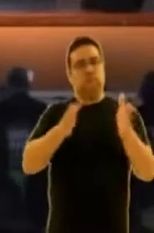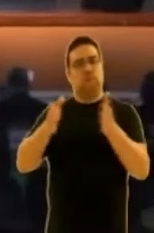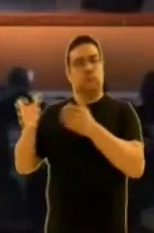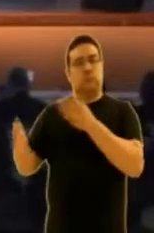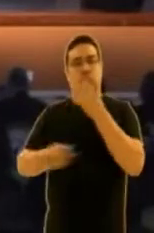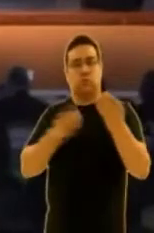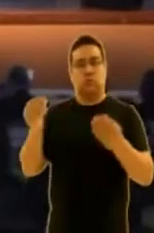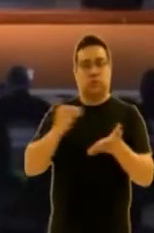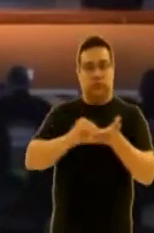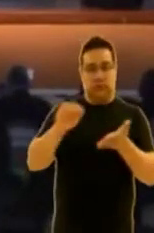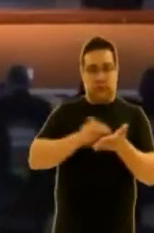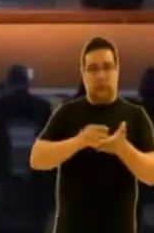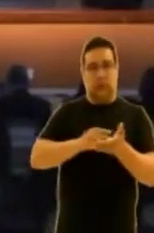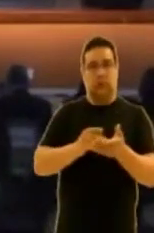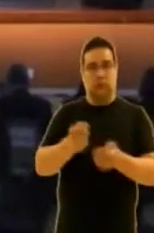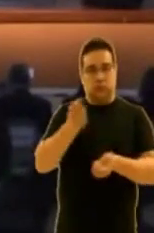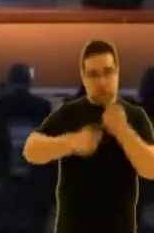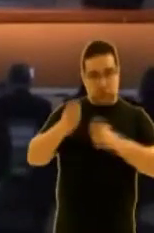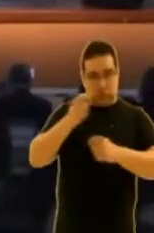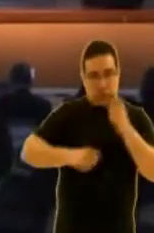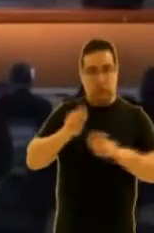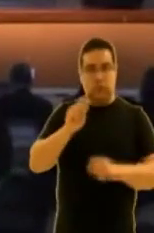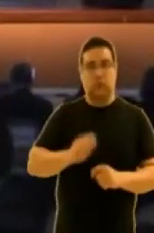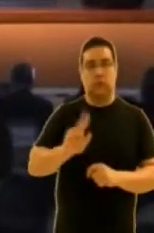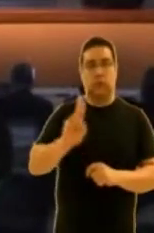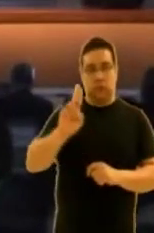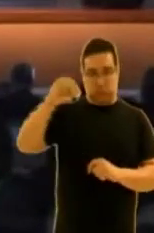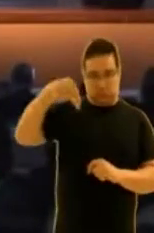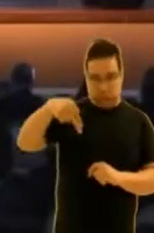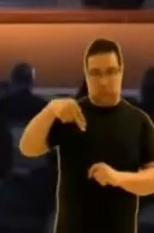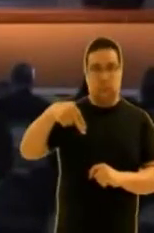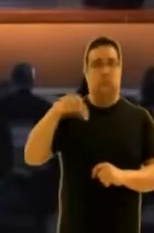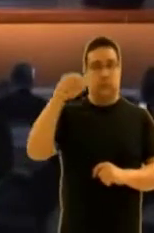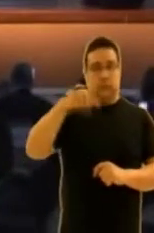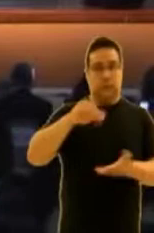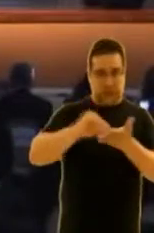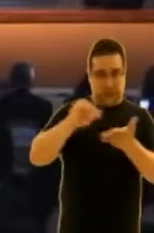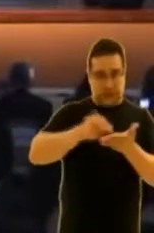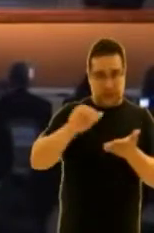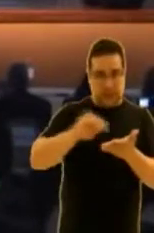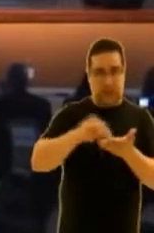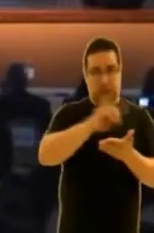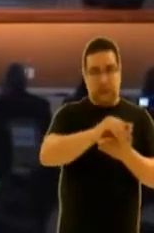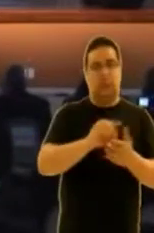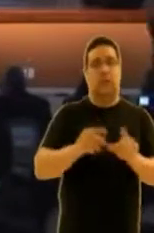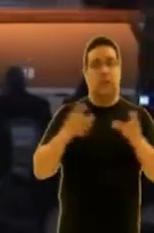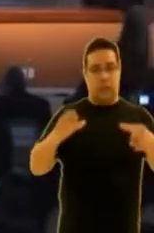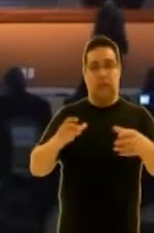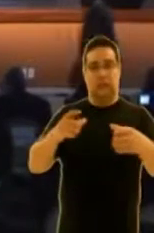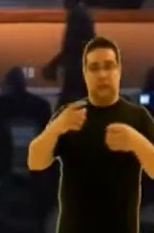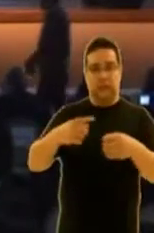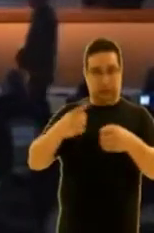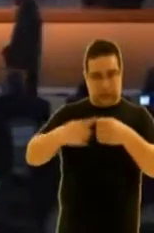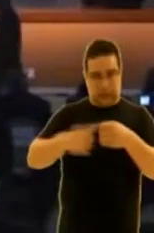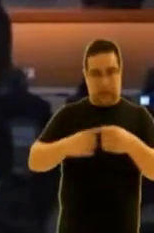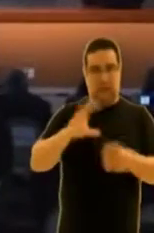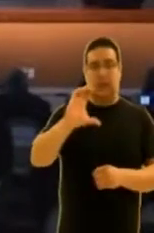da Undime, professor Luiz Walter de Lima, dirigente municipal de educação de Camaçari, na Bahia.